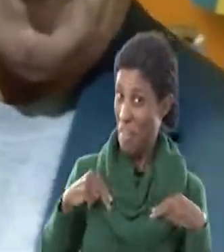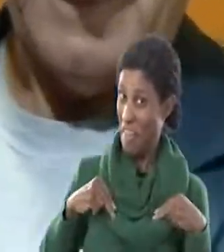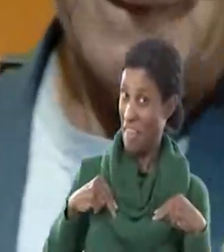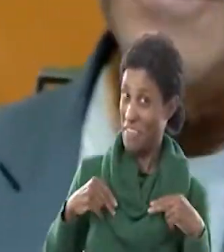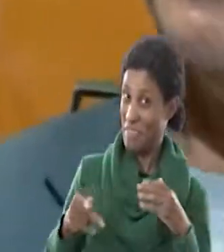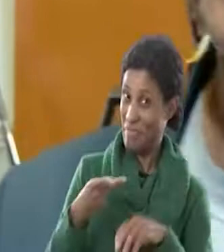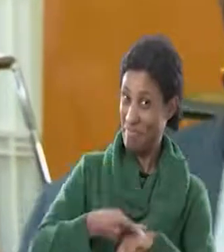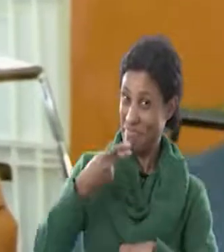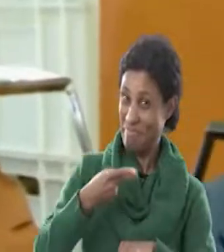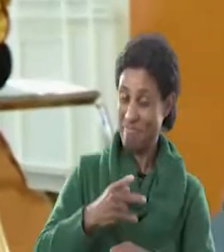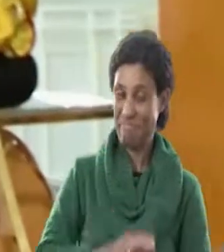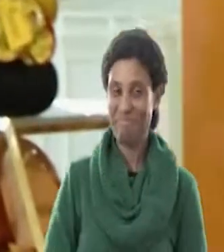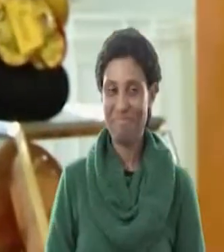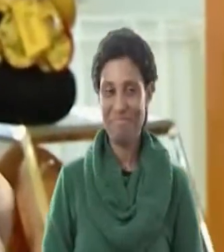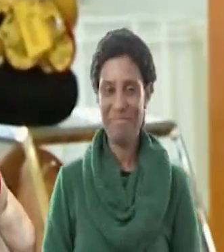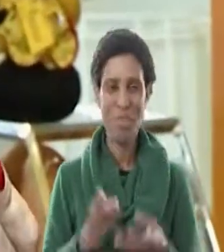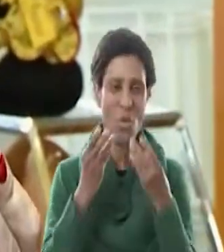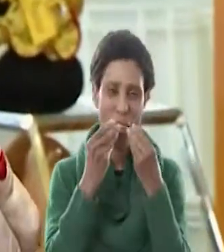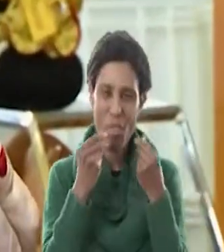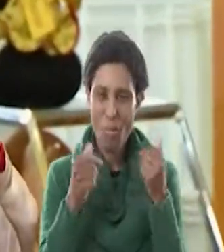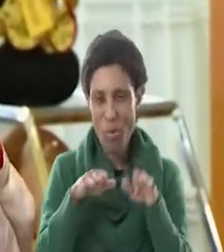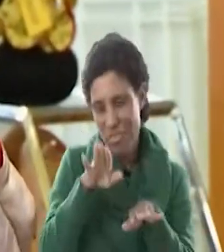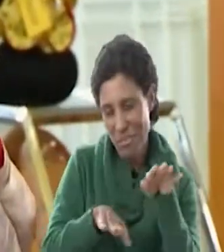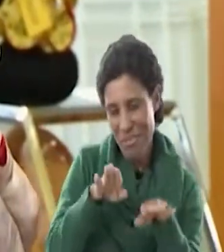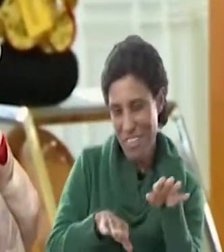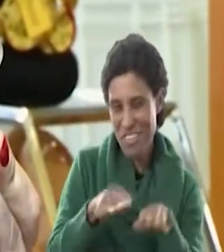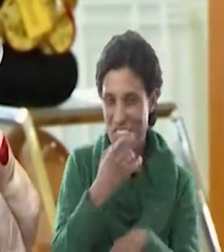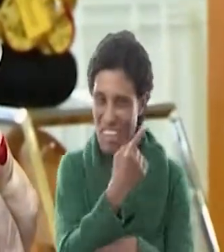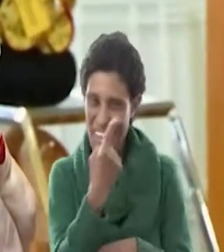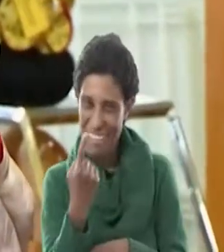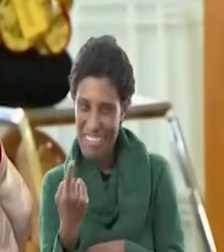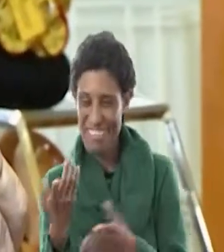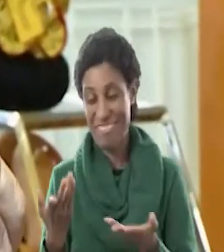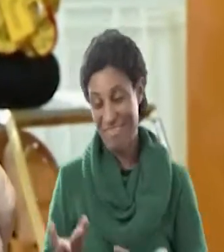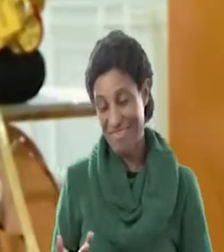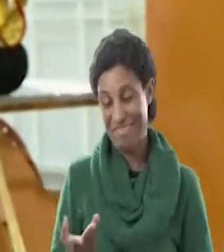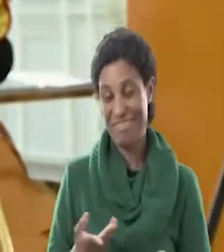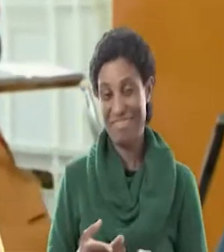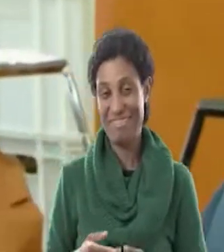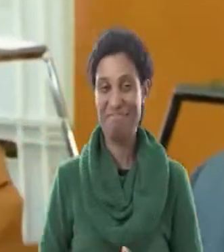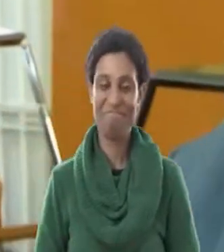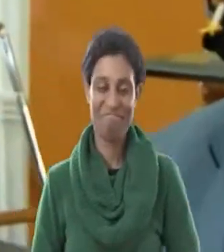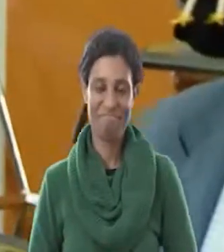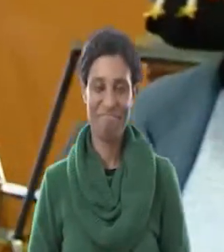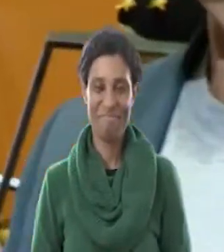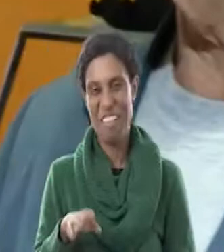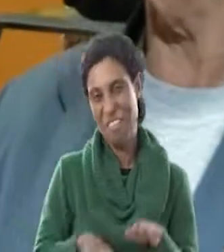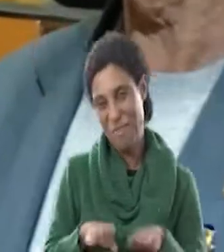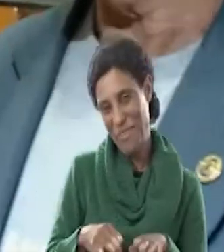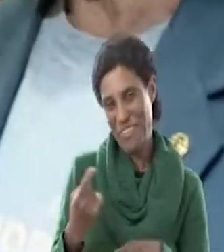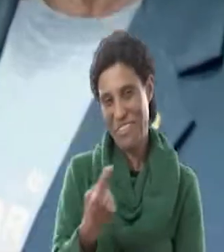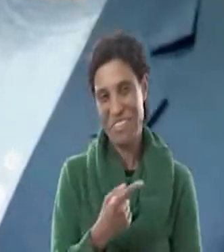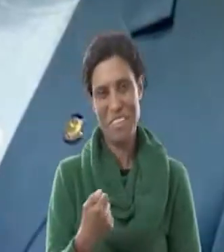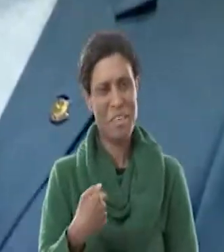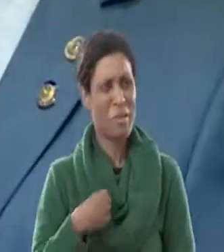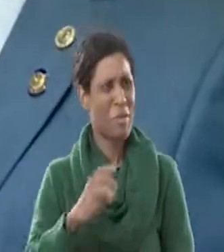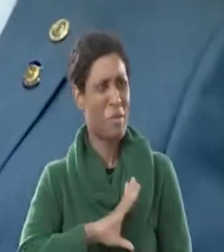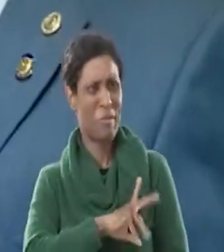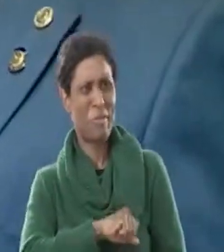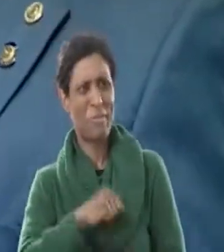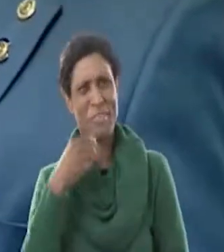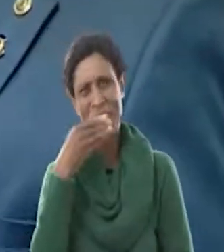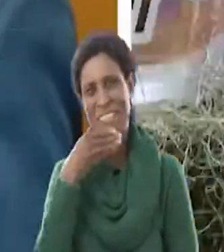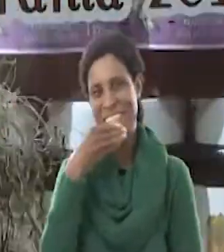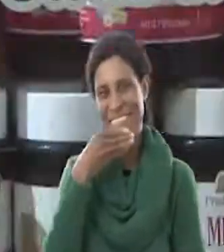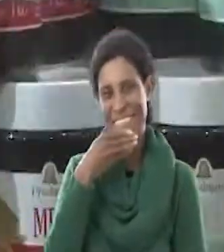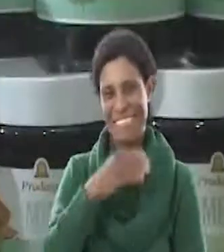medalha. Bom, sabor você sabe que varia de pessoa para pessoa. Você pode não gostar e pode gostar muito, muito, né? Mas